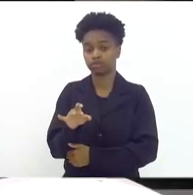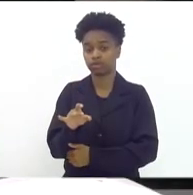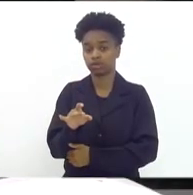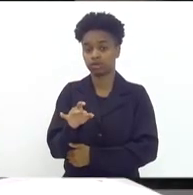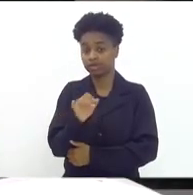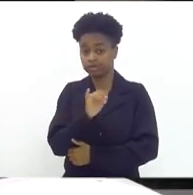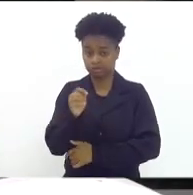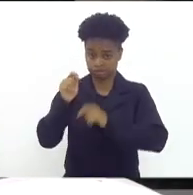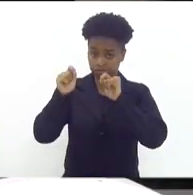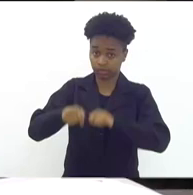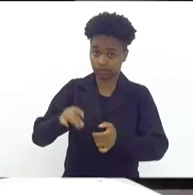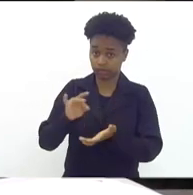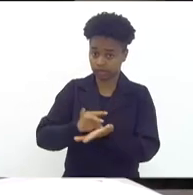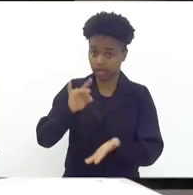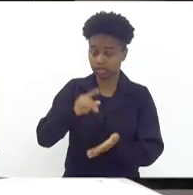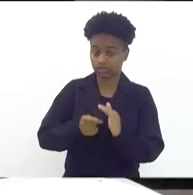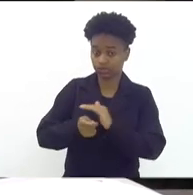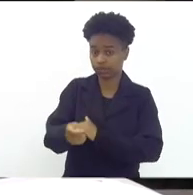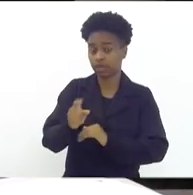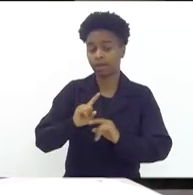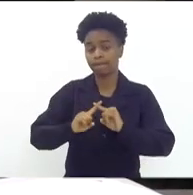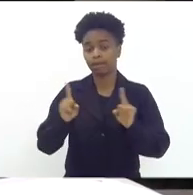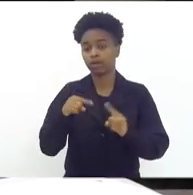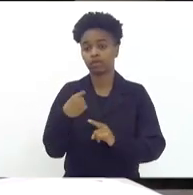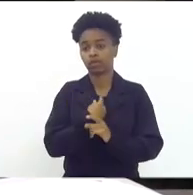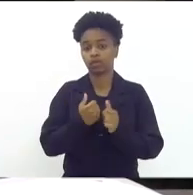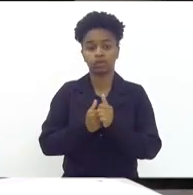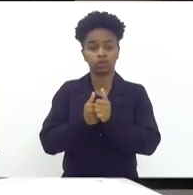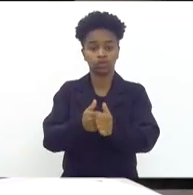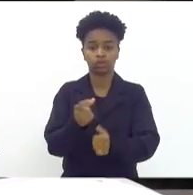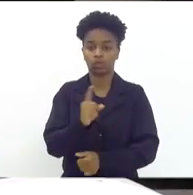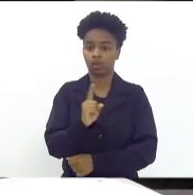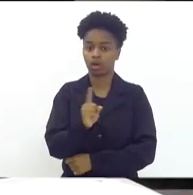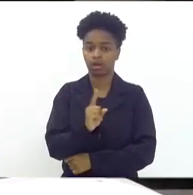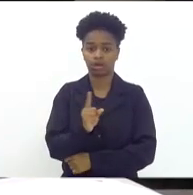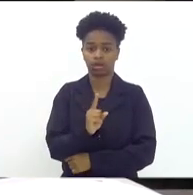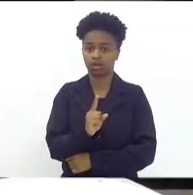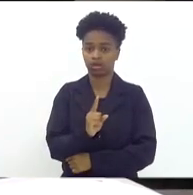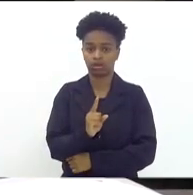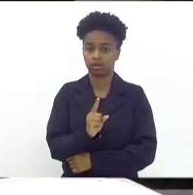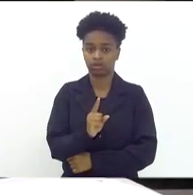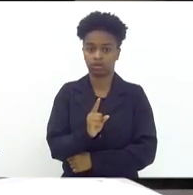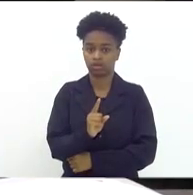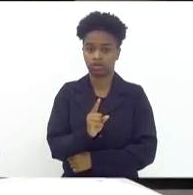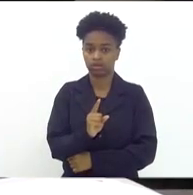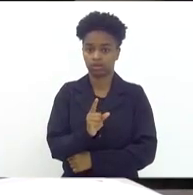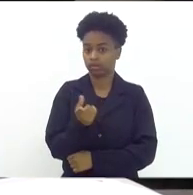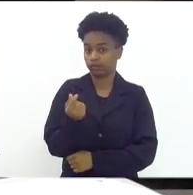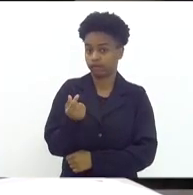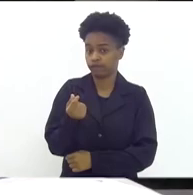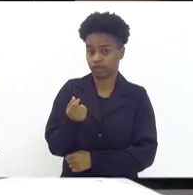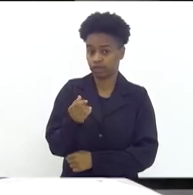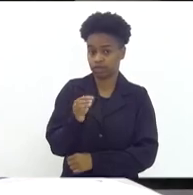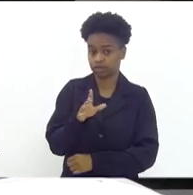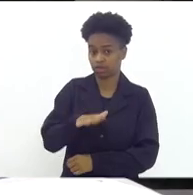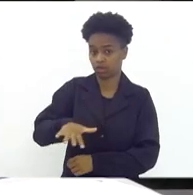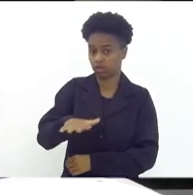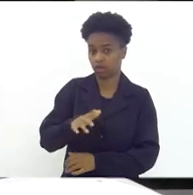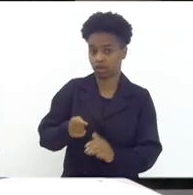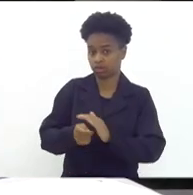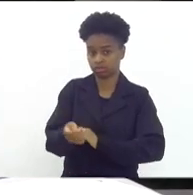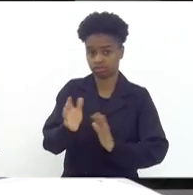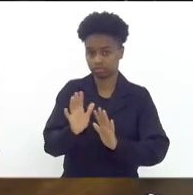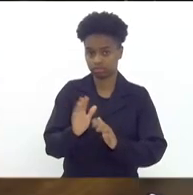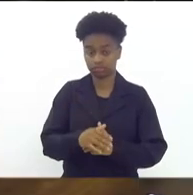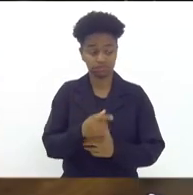efetividade dos investimentos Mas a gente não faz o acompanhamento financeiro dos investimentos vamos dizer assim